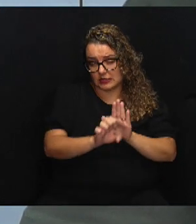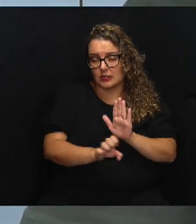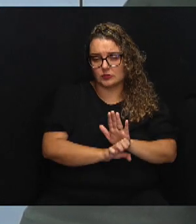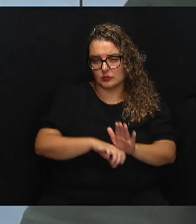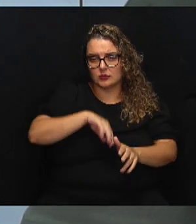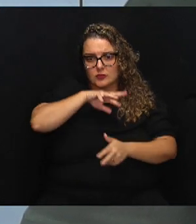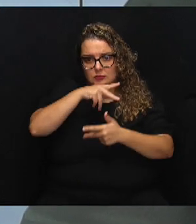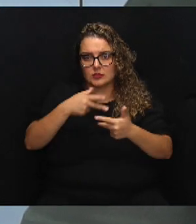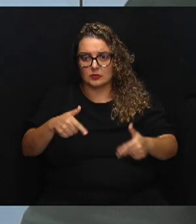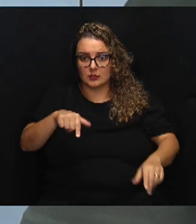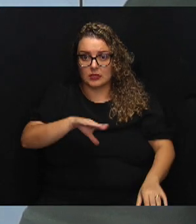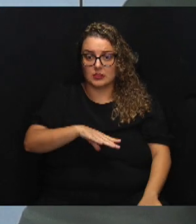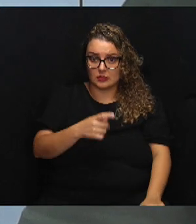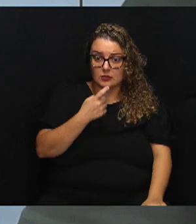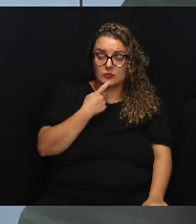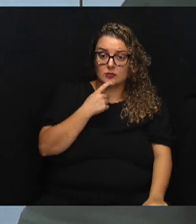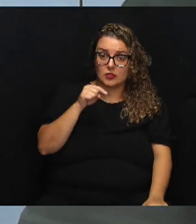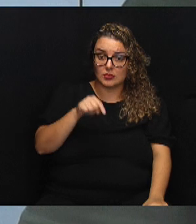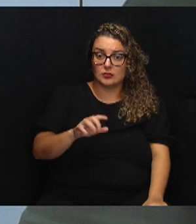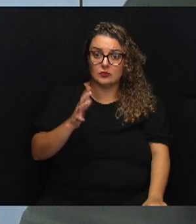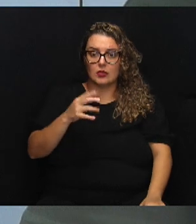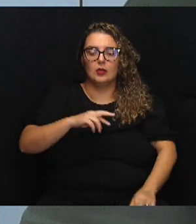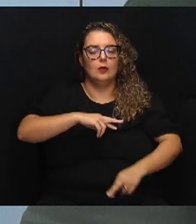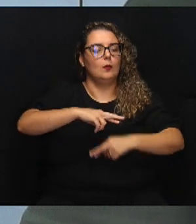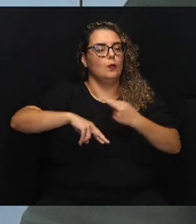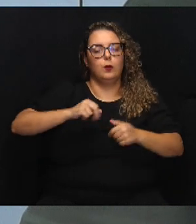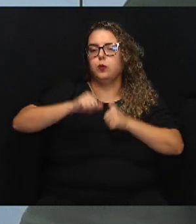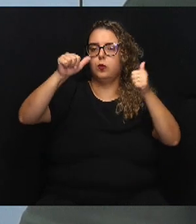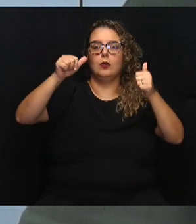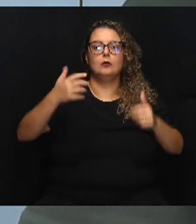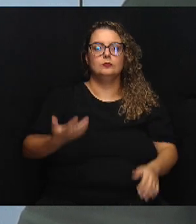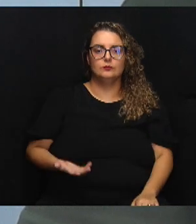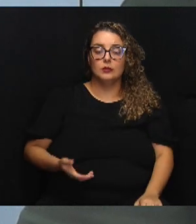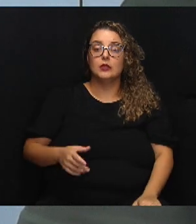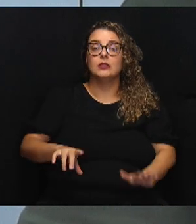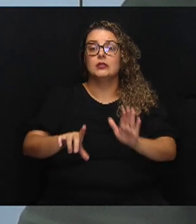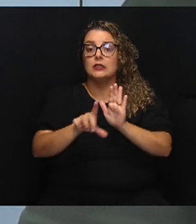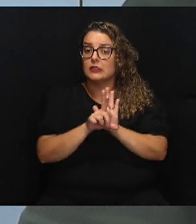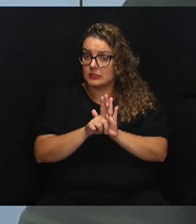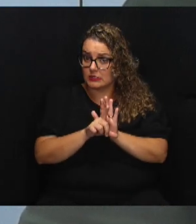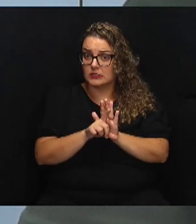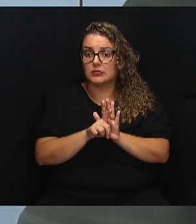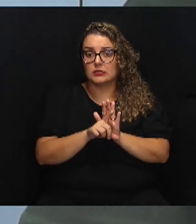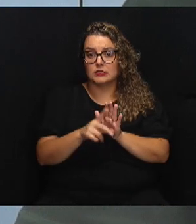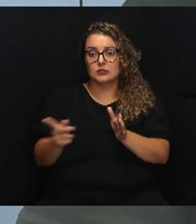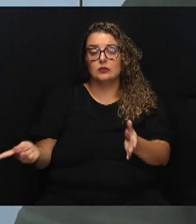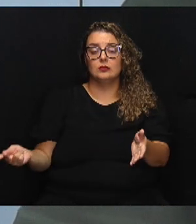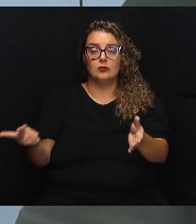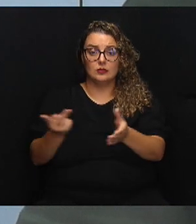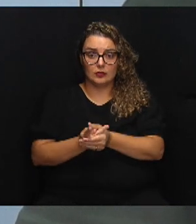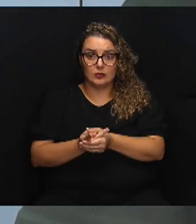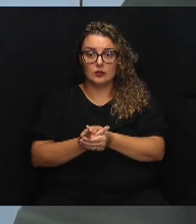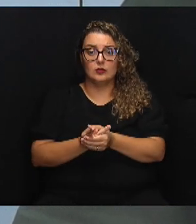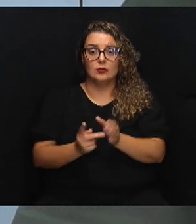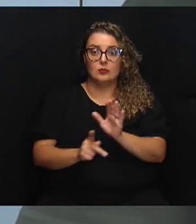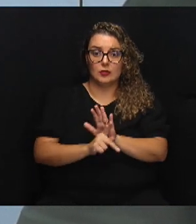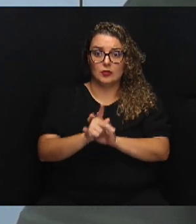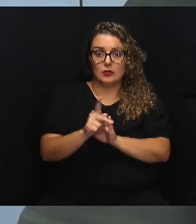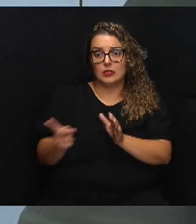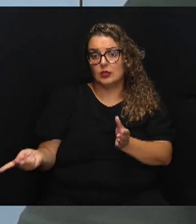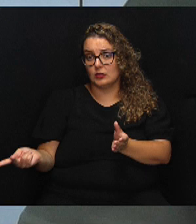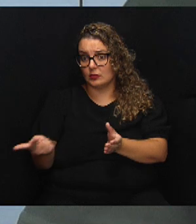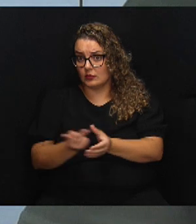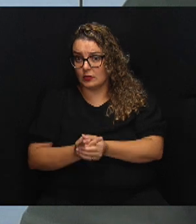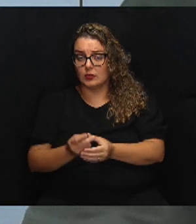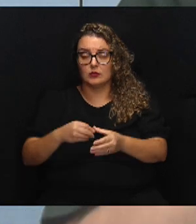município, isso daí aconteceu uma revolução na questão de leis que foram protocoladas, projetos de lei que foram protocolados